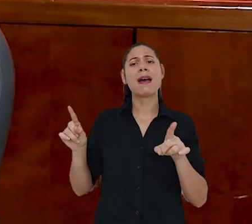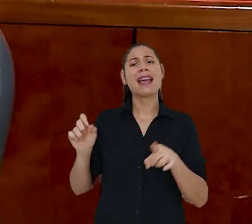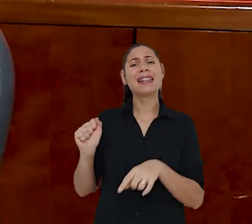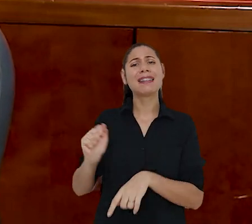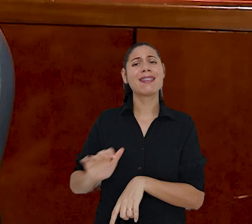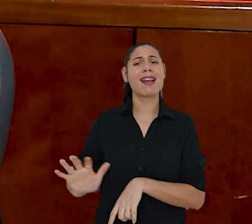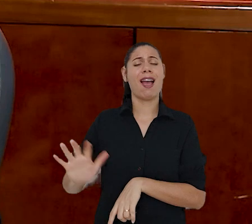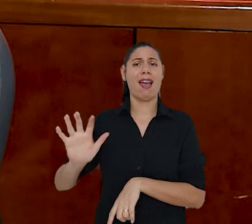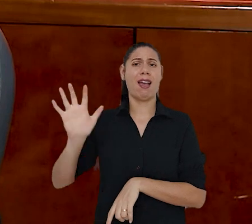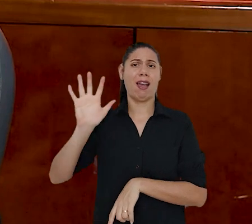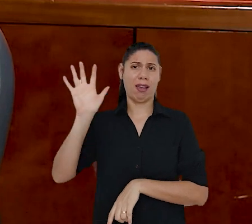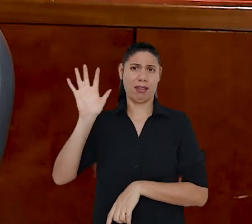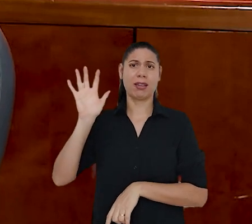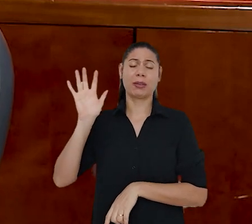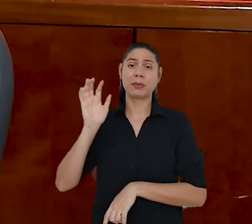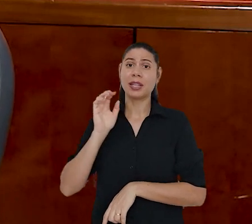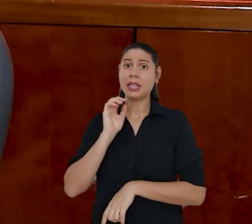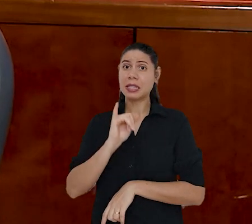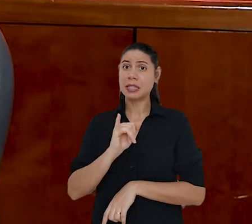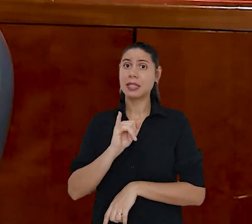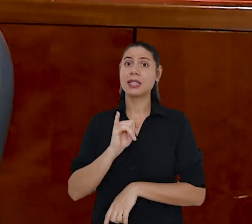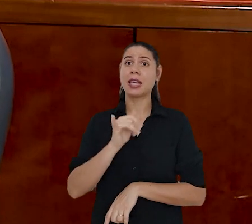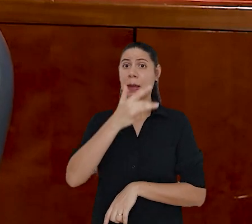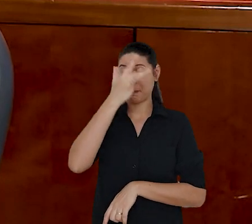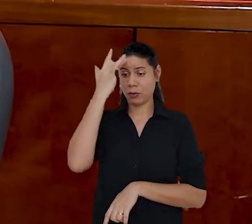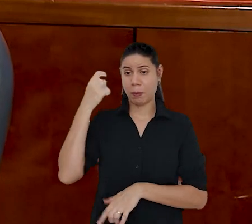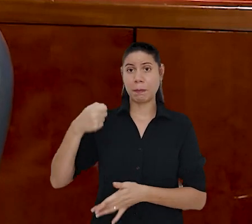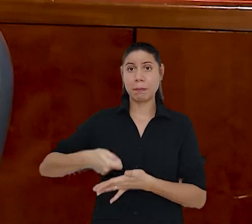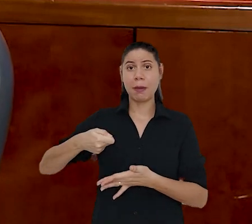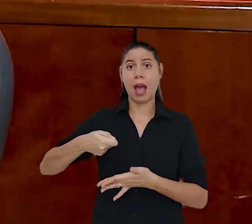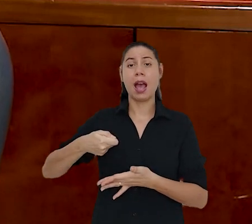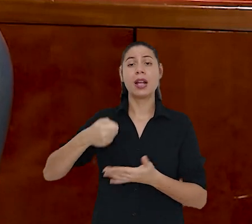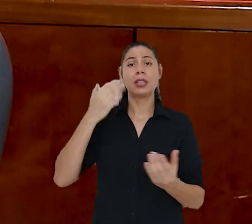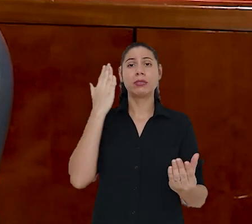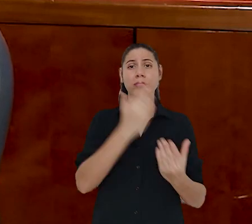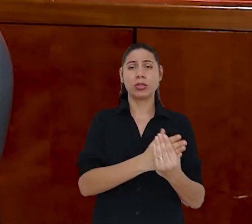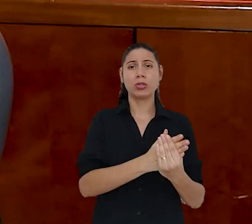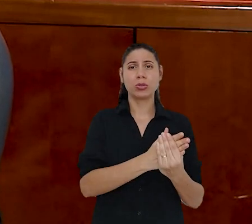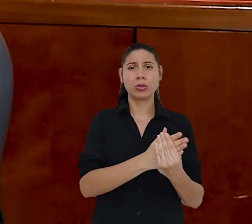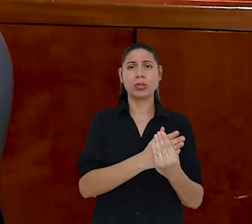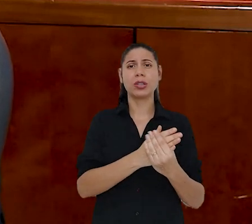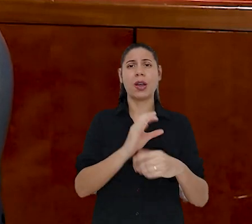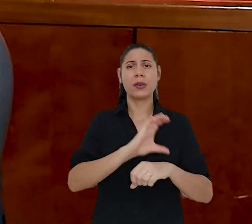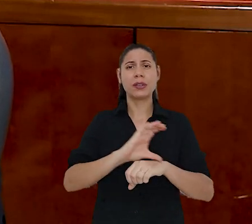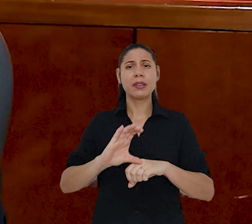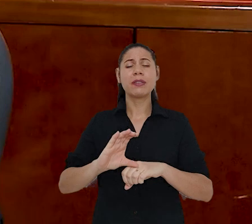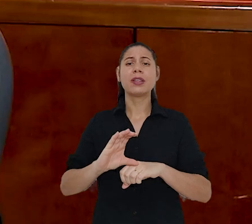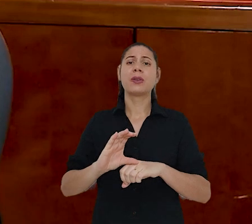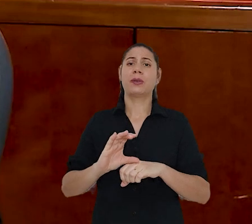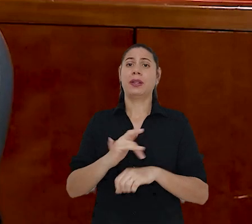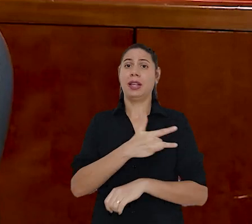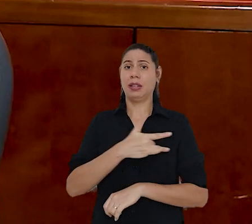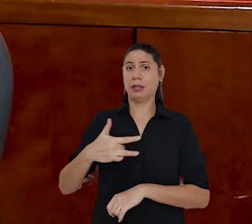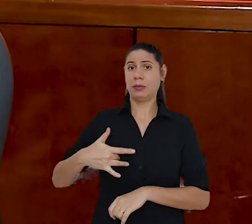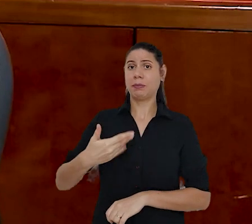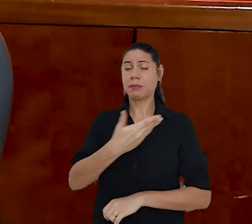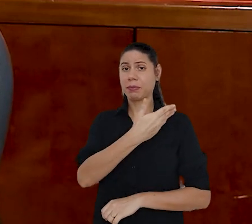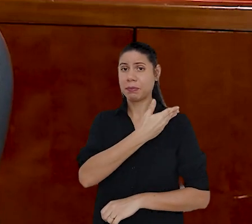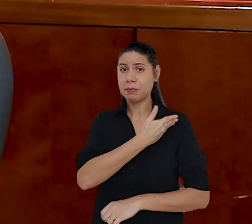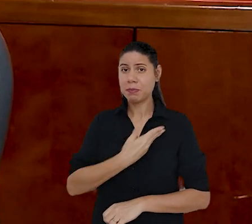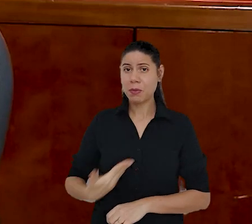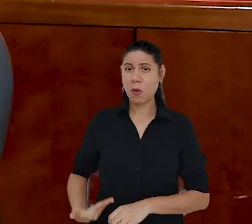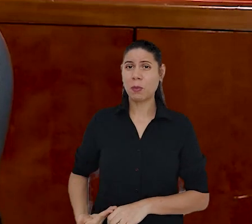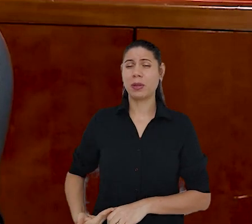dizer, se você for deferir num processo judicial, numa vara civil, a saúde pública, com seu